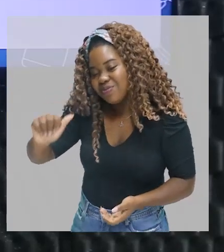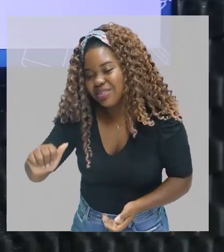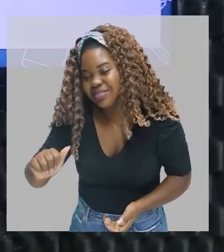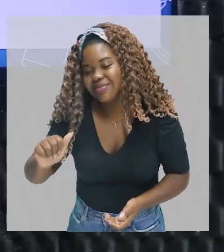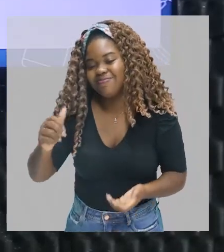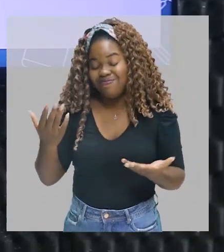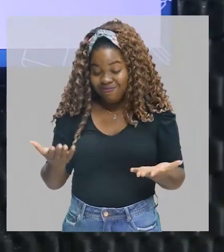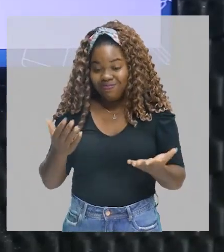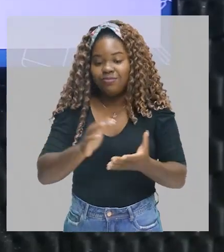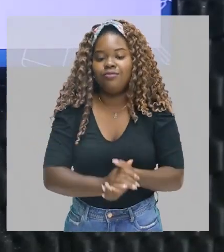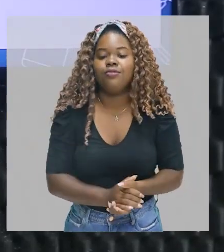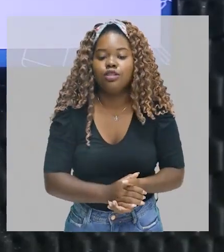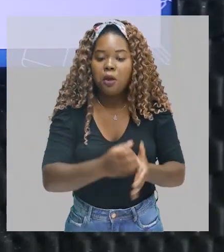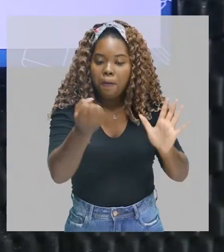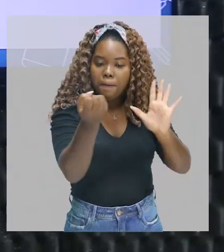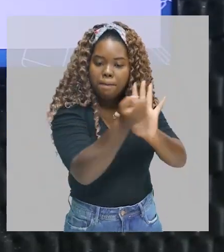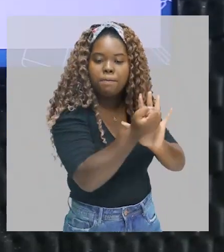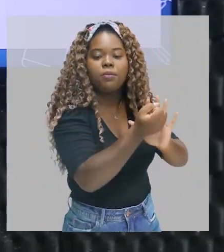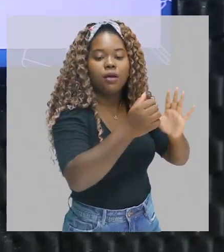marco inicial,